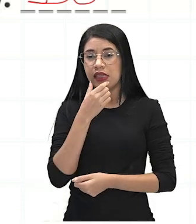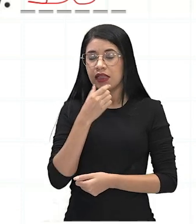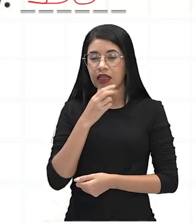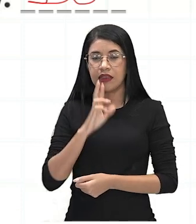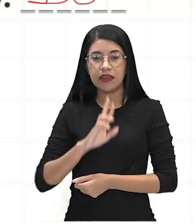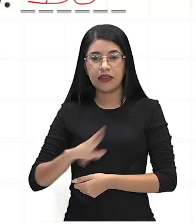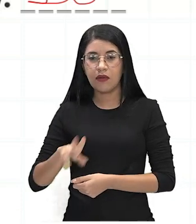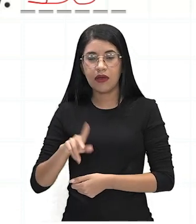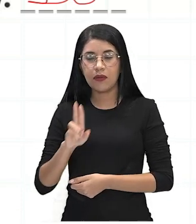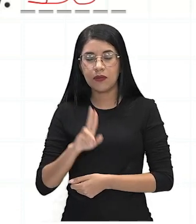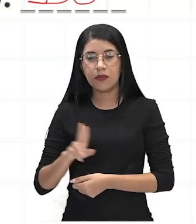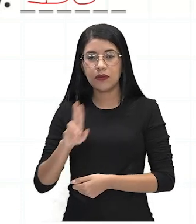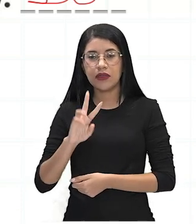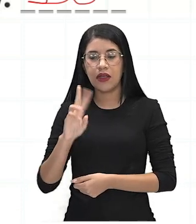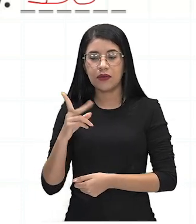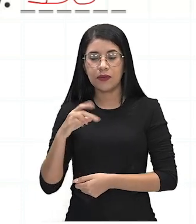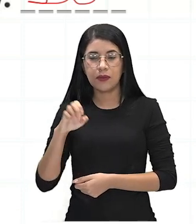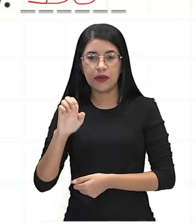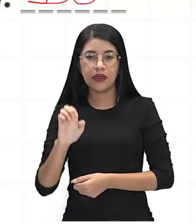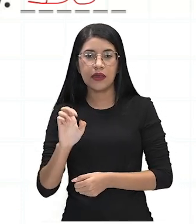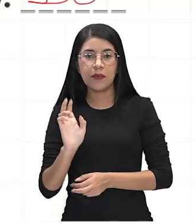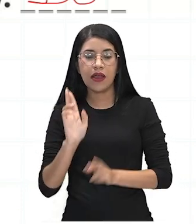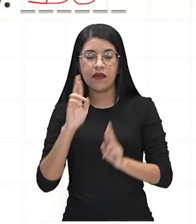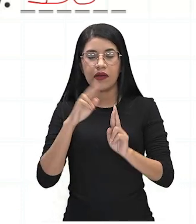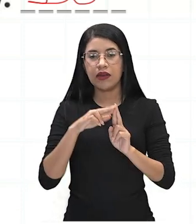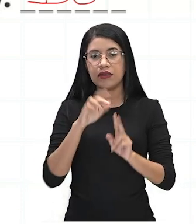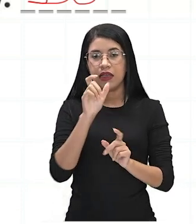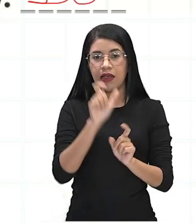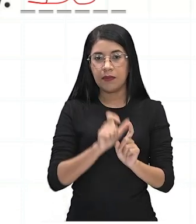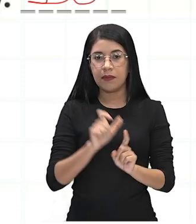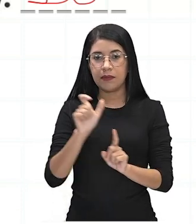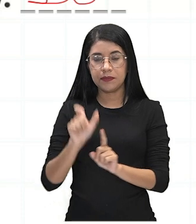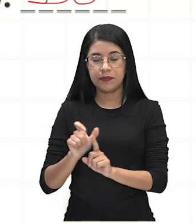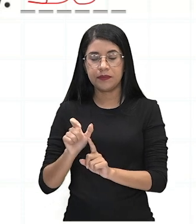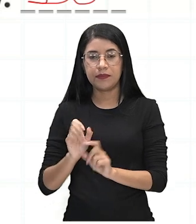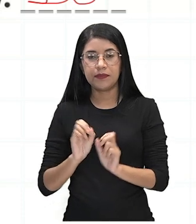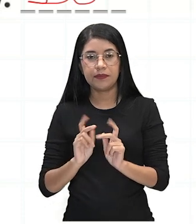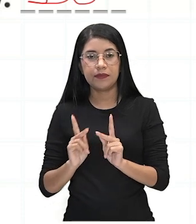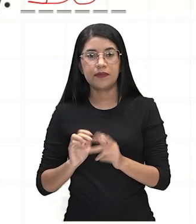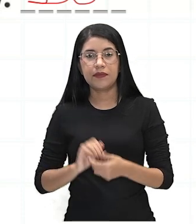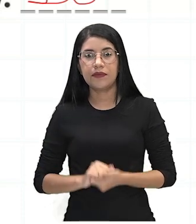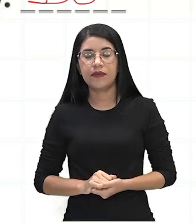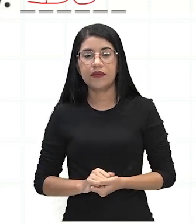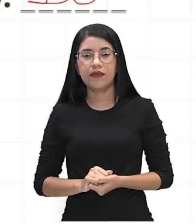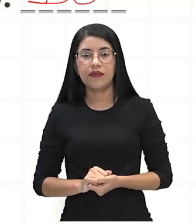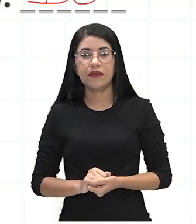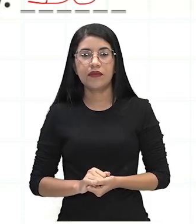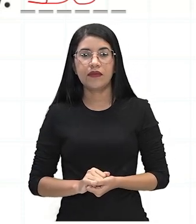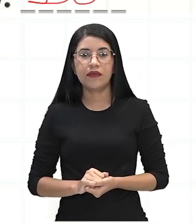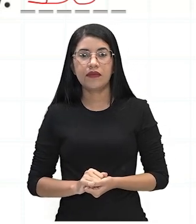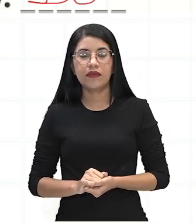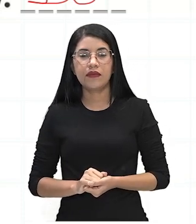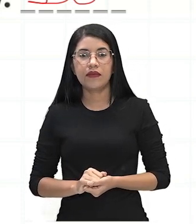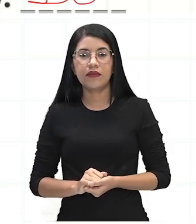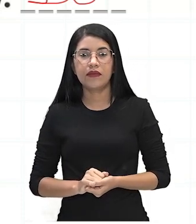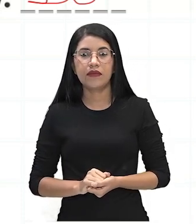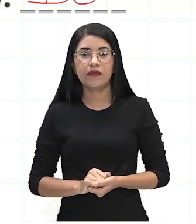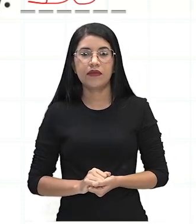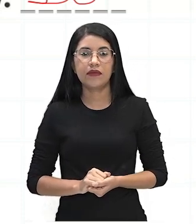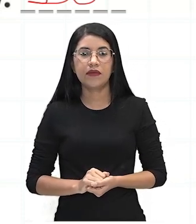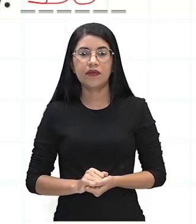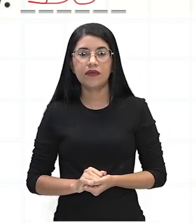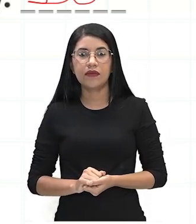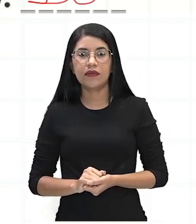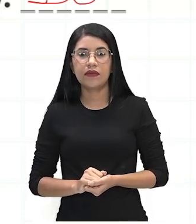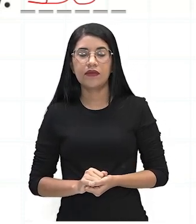o he para o que não é pessoa. Ok? E aqui então fica it loves it. It